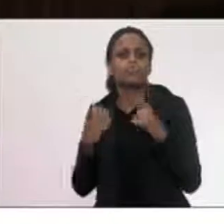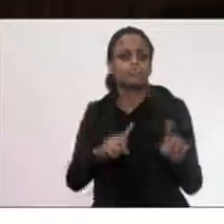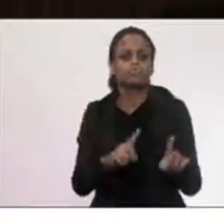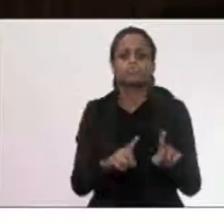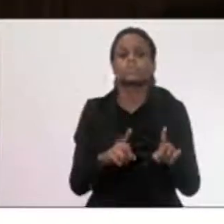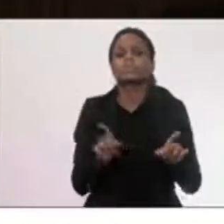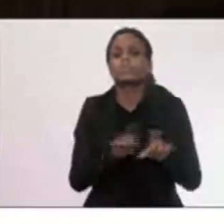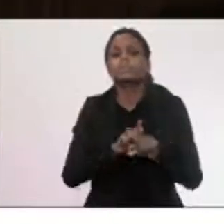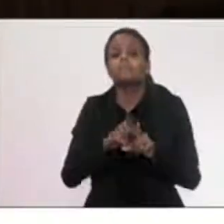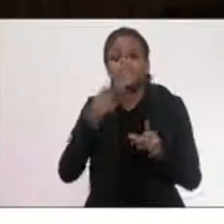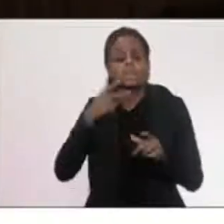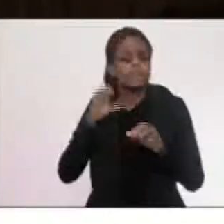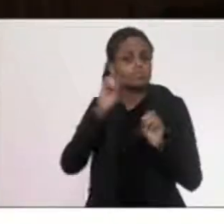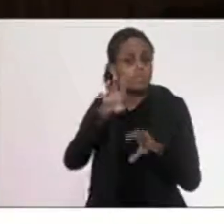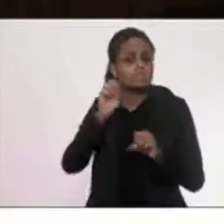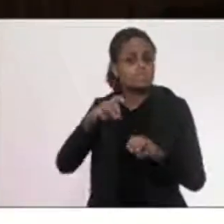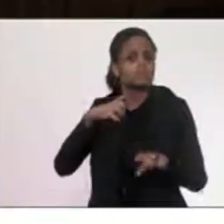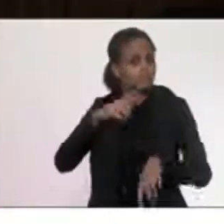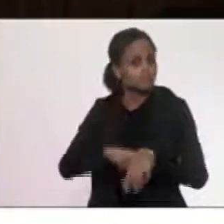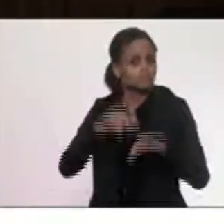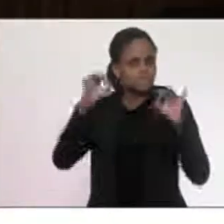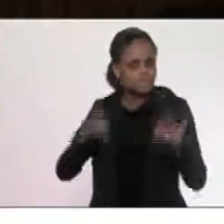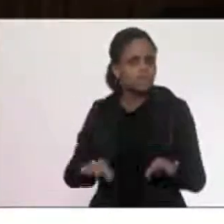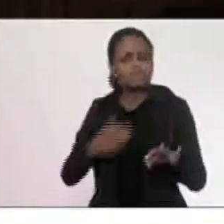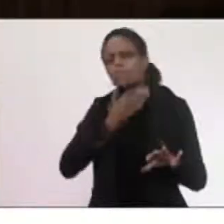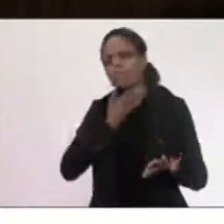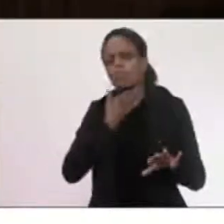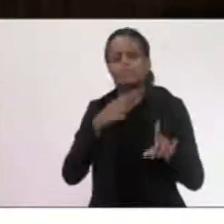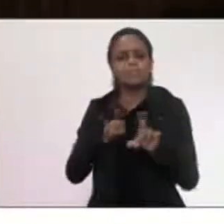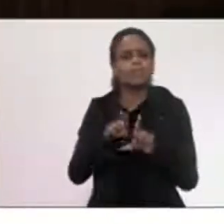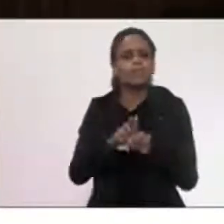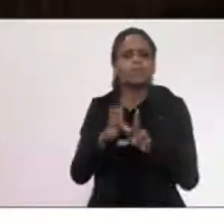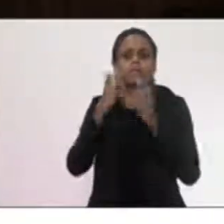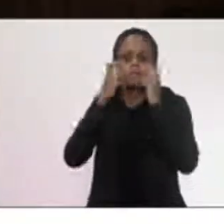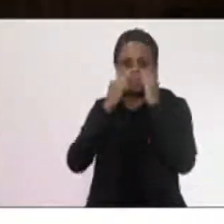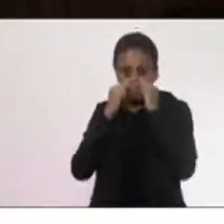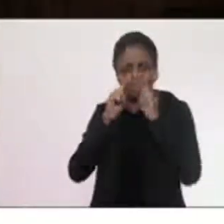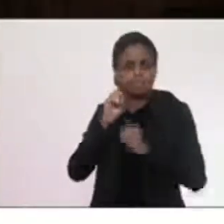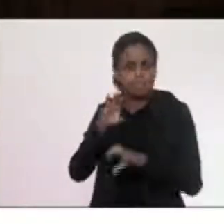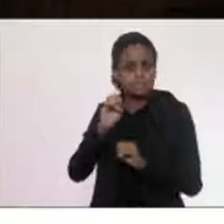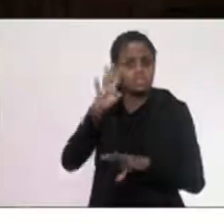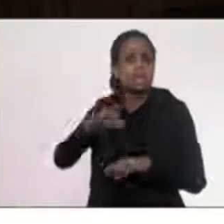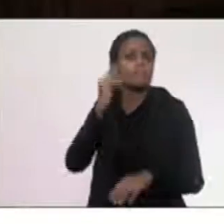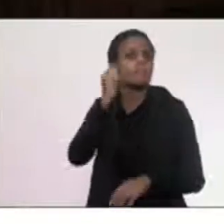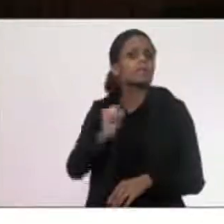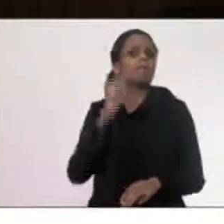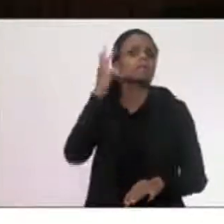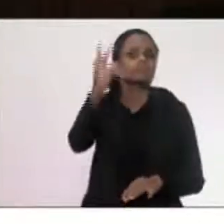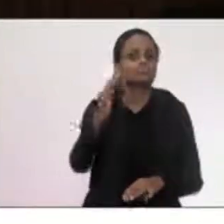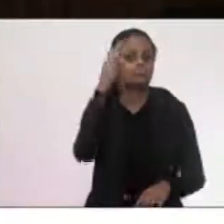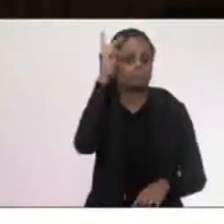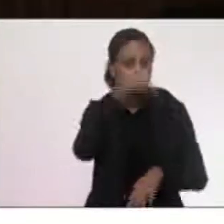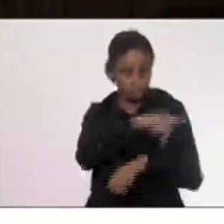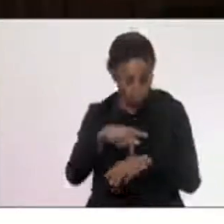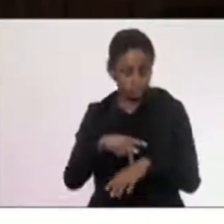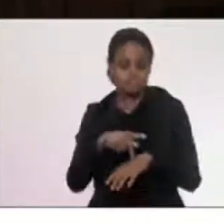educação tem vez e tem voz. Asfixiar a nossa educação é matar o futuro do nosso país. Obrigado, presidente.